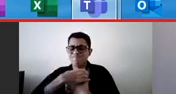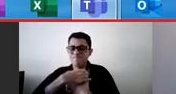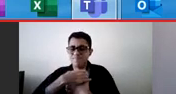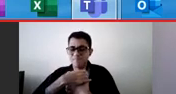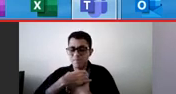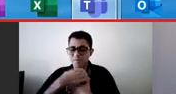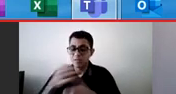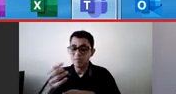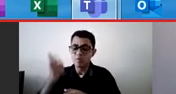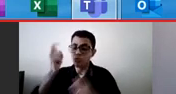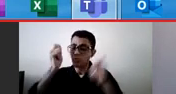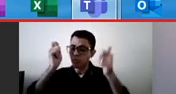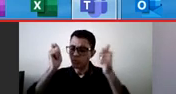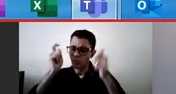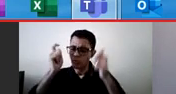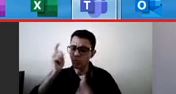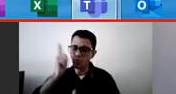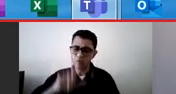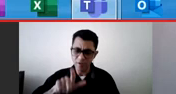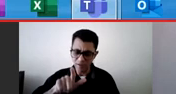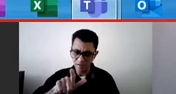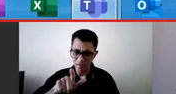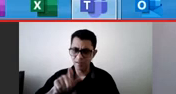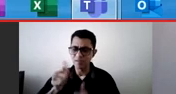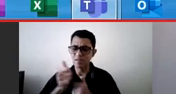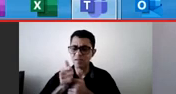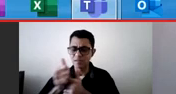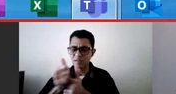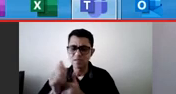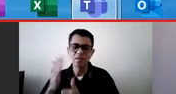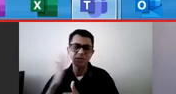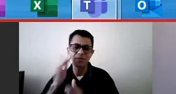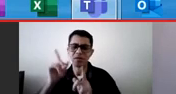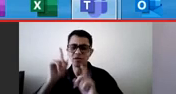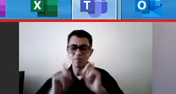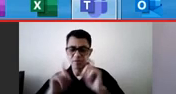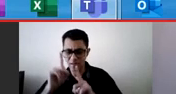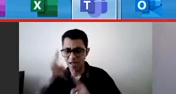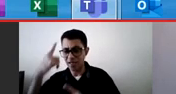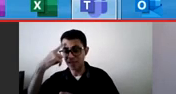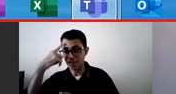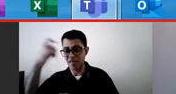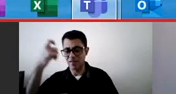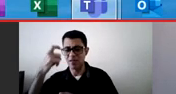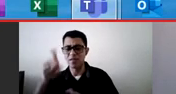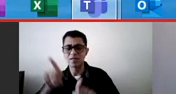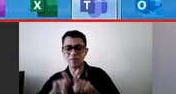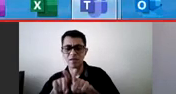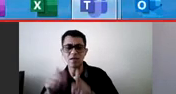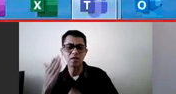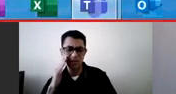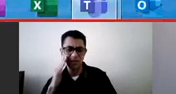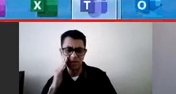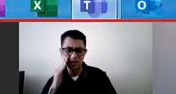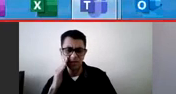pessoas, conseguir ser precisas e firmes, saber se expressar suas ideias e defender uma